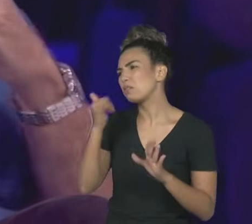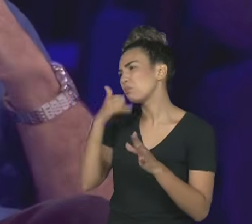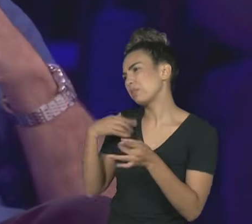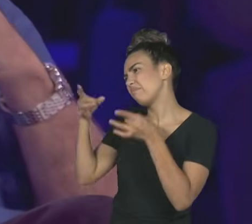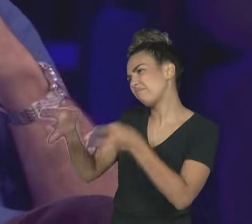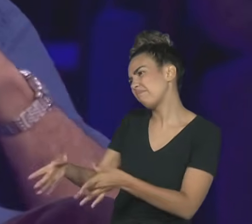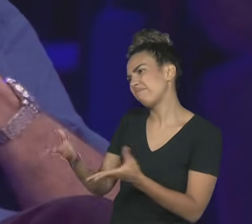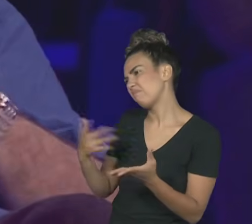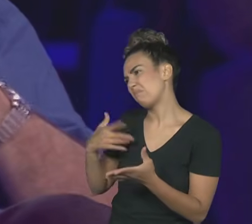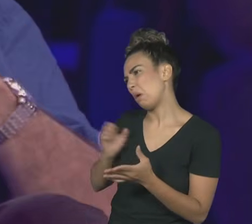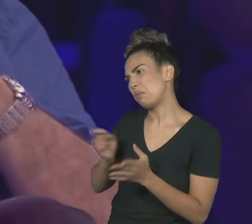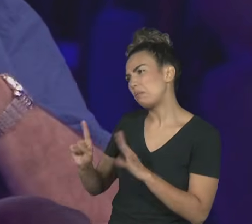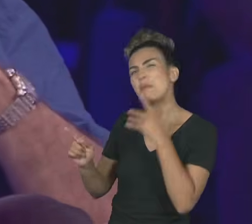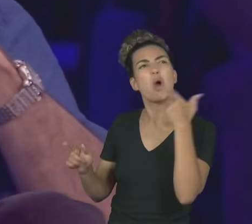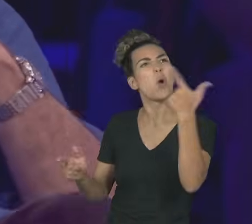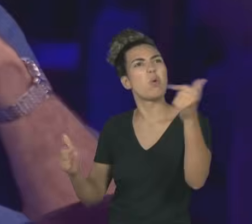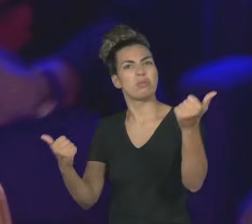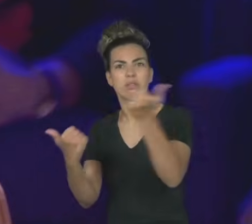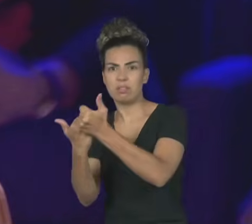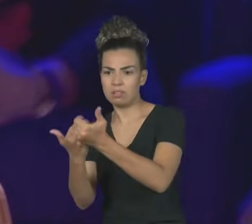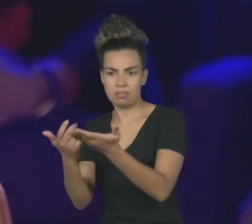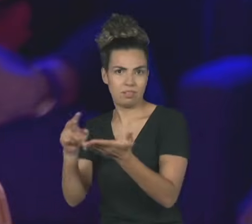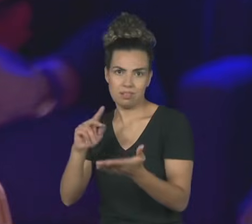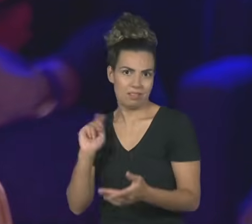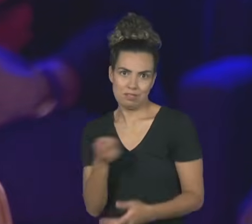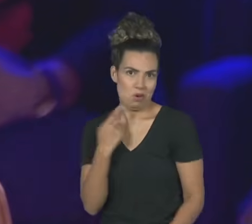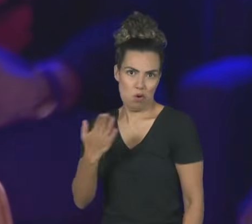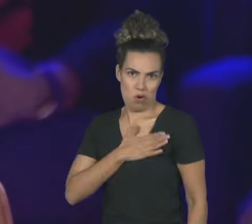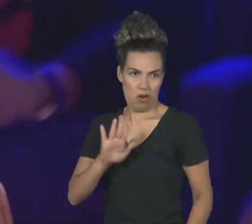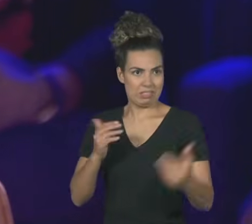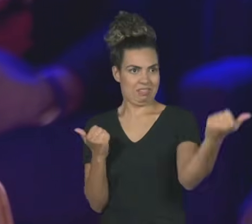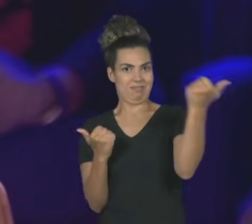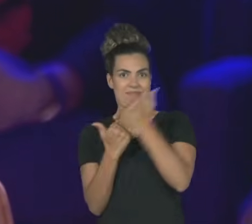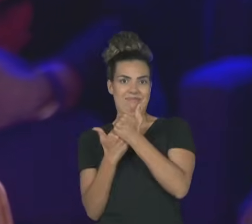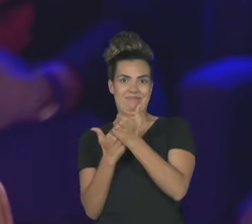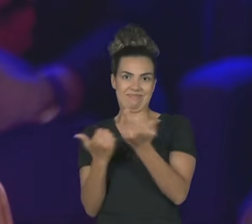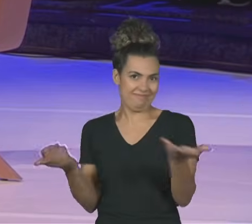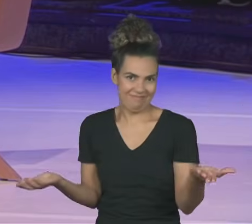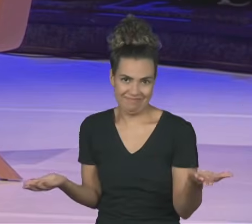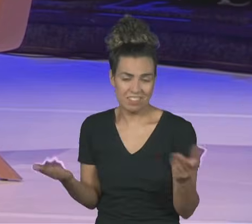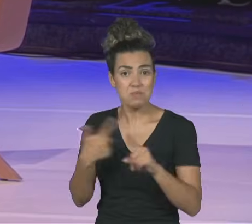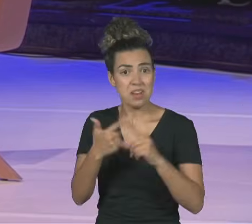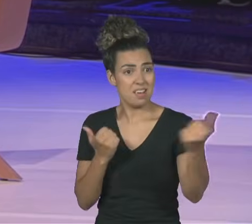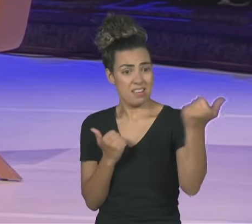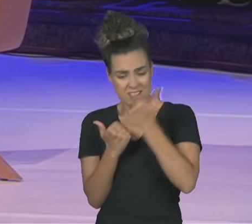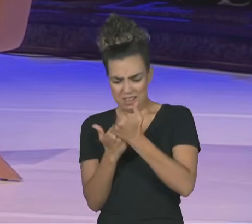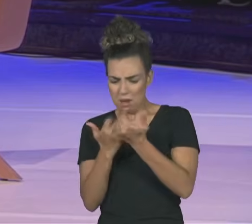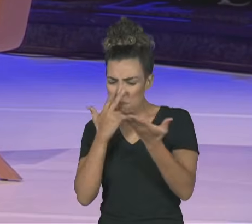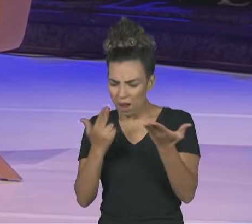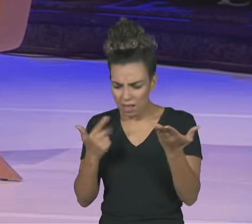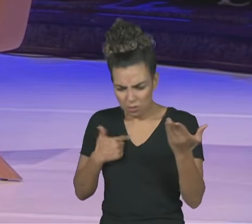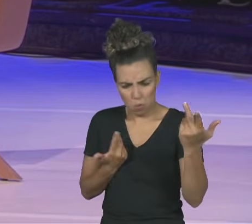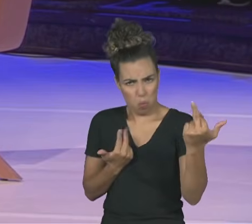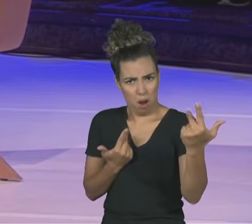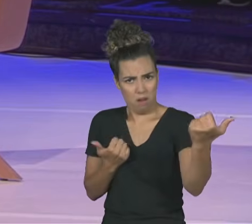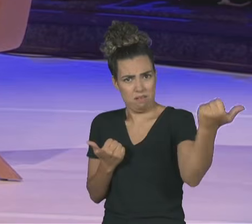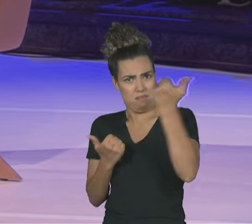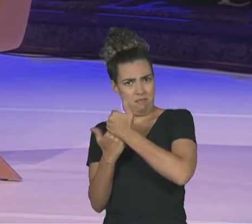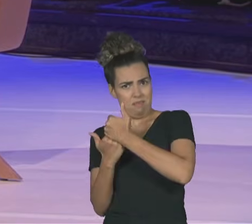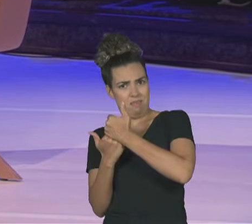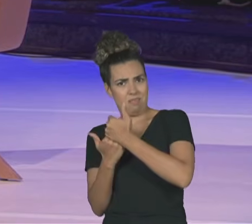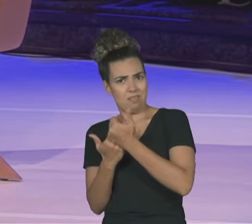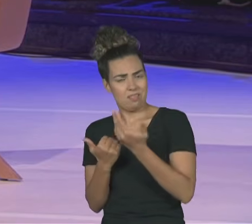nível, consulte um psicanalista. Acabou de ser trocado. Porque essa troca, ela ofende essa